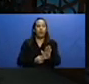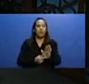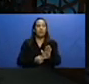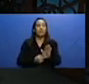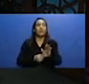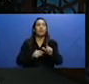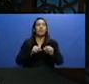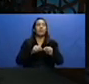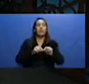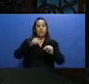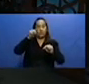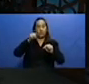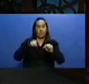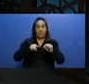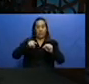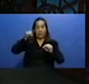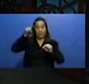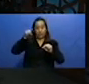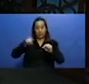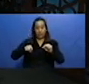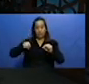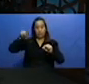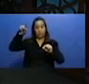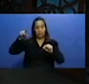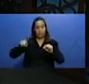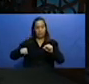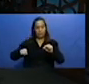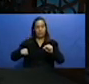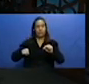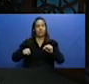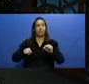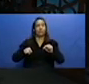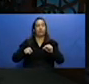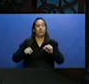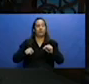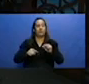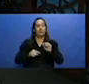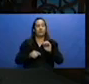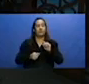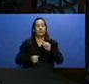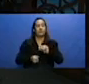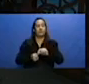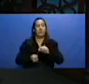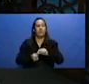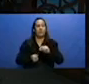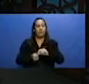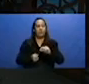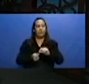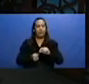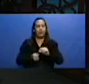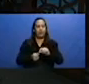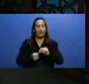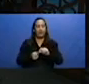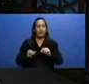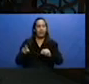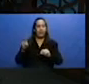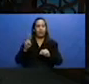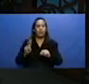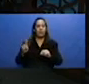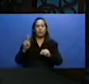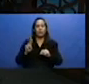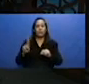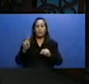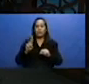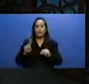de colunas, lembra do gráfico de colunas que tem as coluninhas subindo na vertical? Os dados da